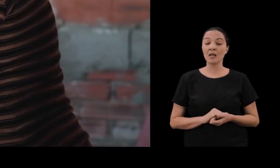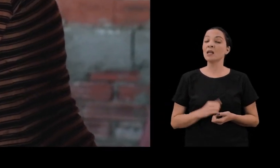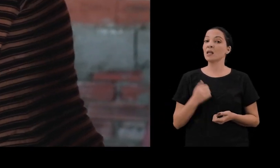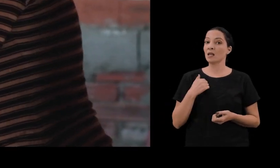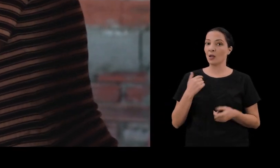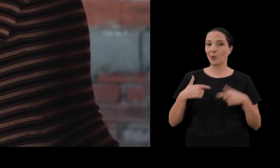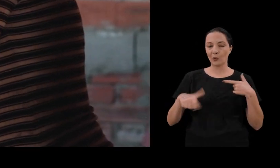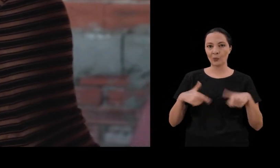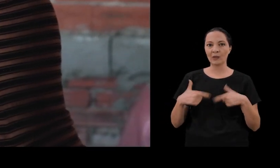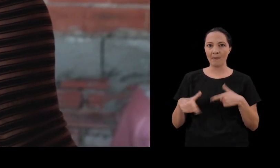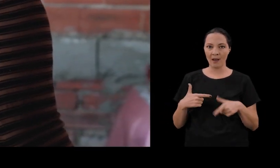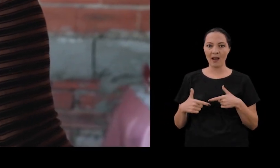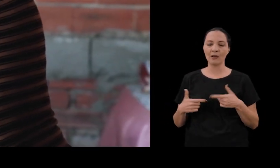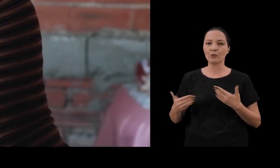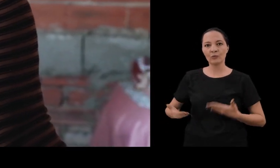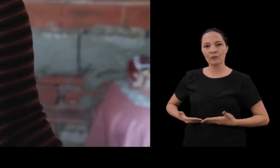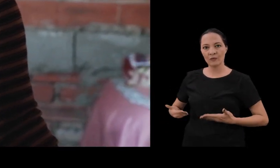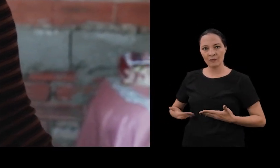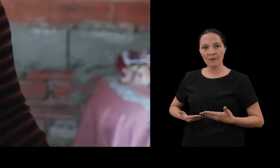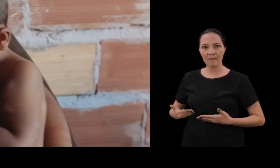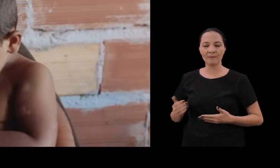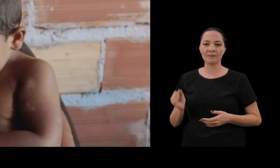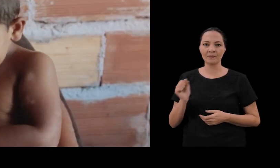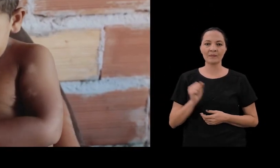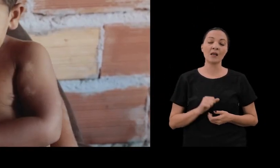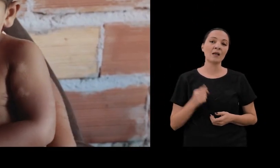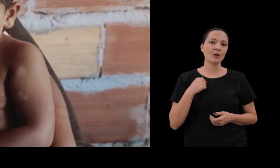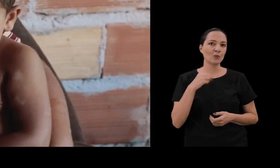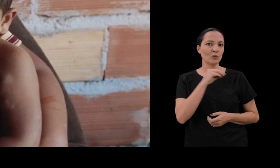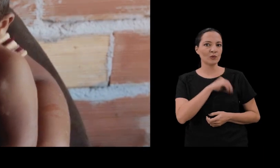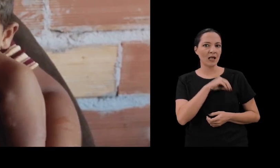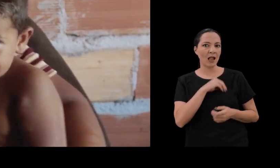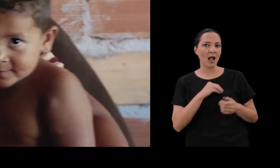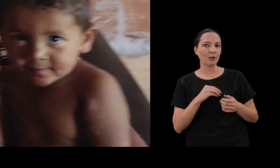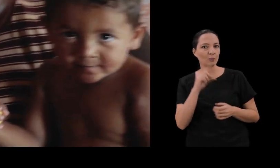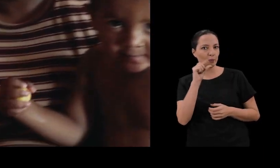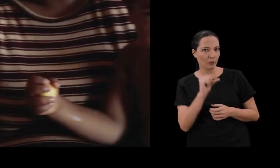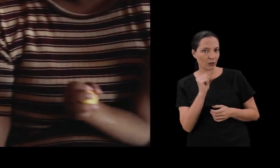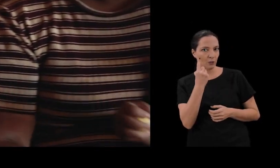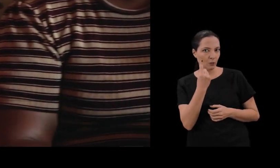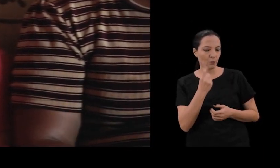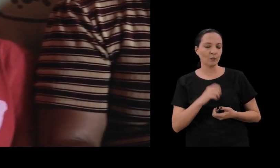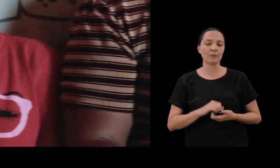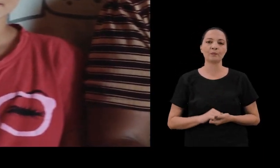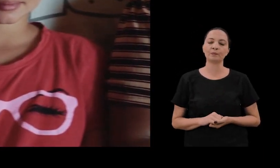Eu trabalho como um serviço gerais, ganho um salário mínimo.